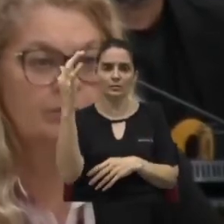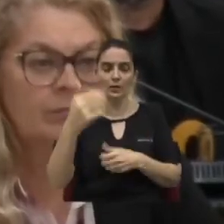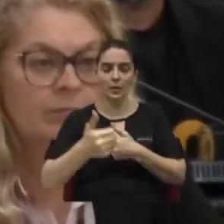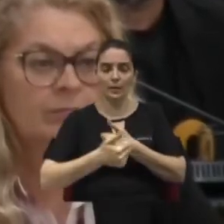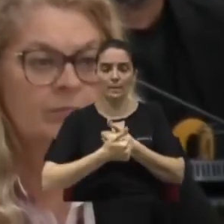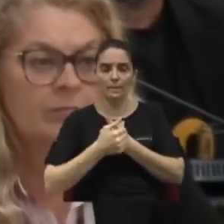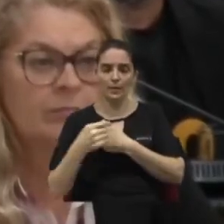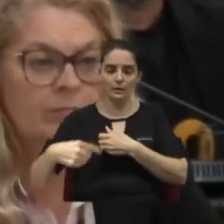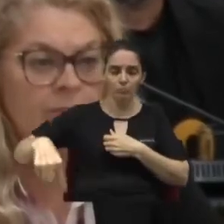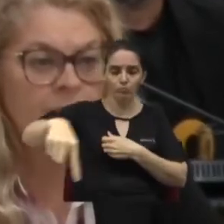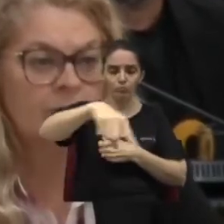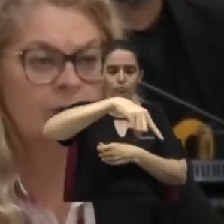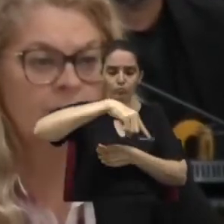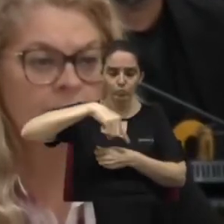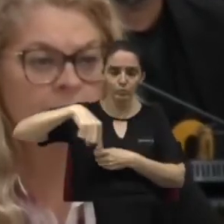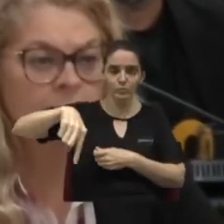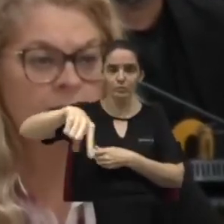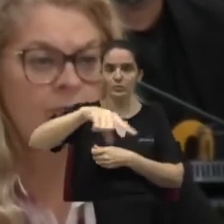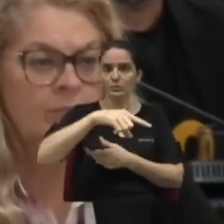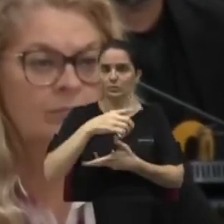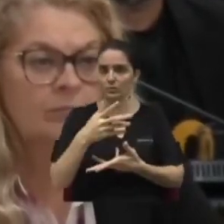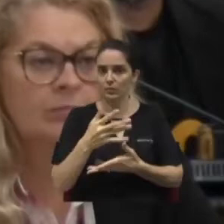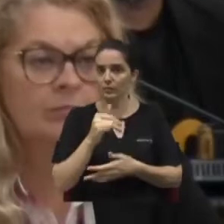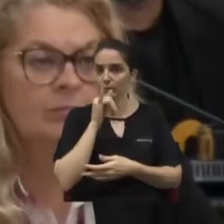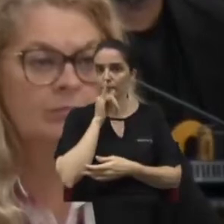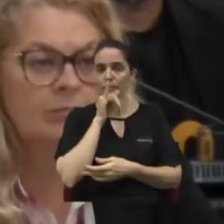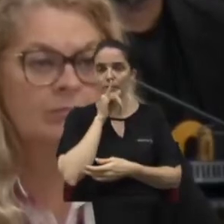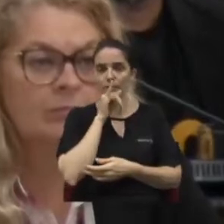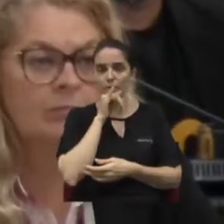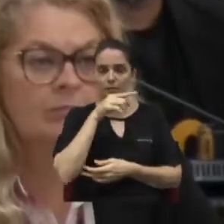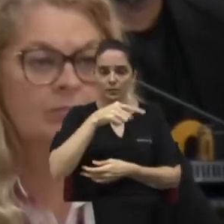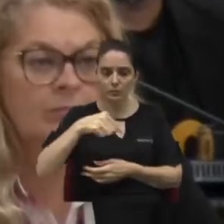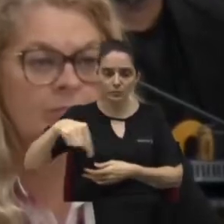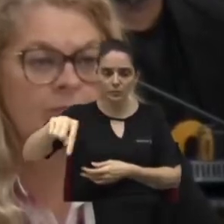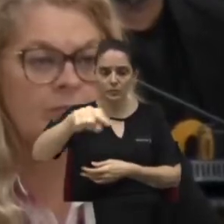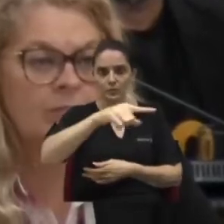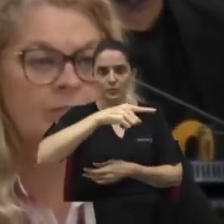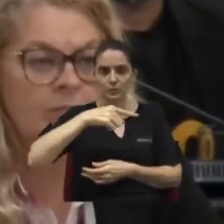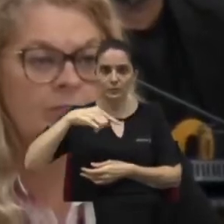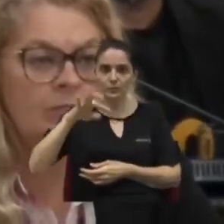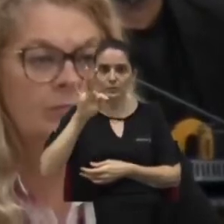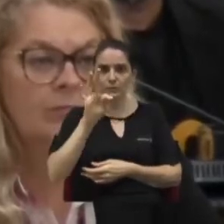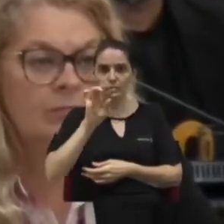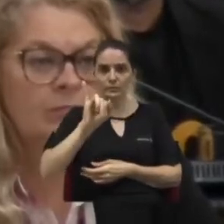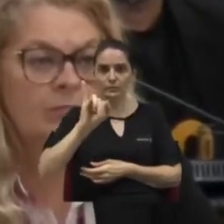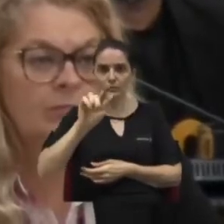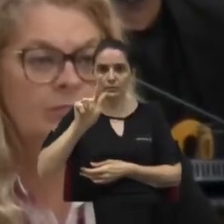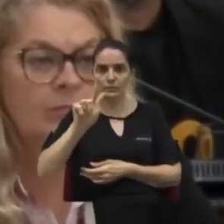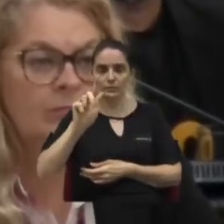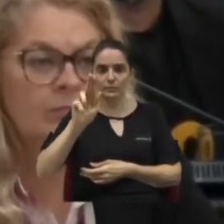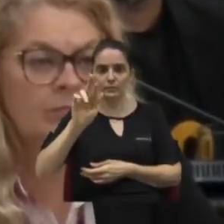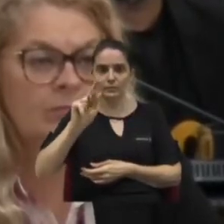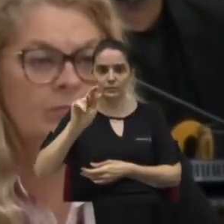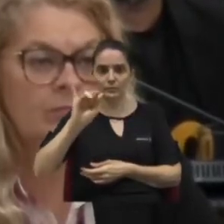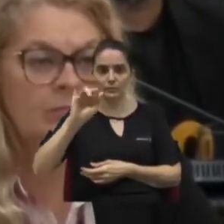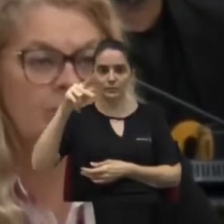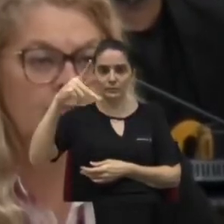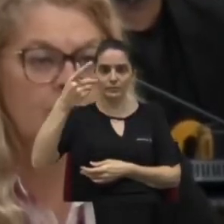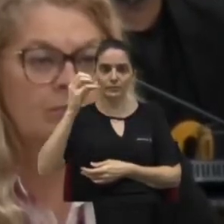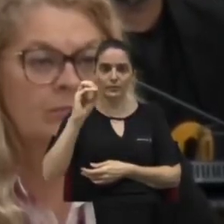da cidade. Não é? Nós temos o exemplo da rotatória do Tigrinho, ali é cheio de árvore, onde foi